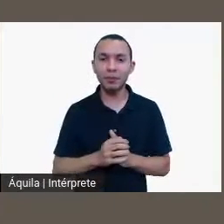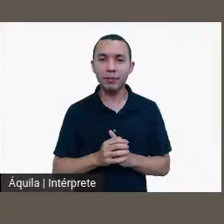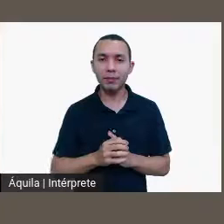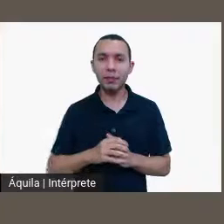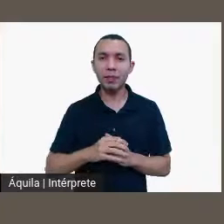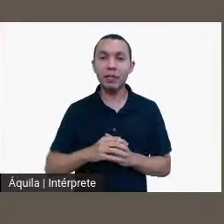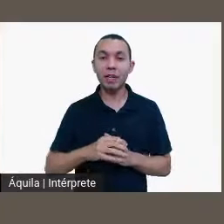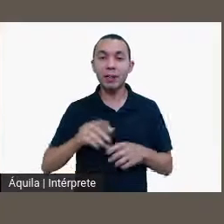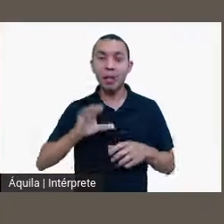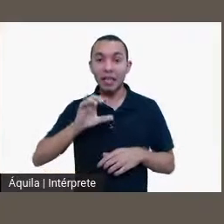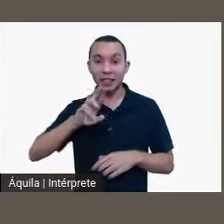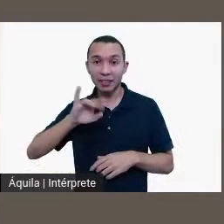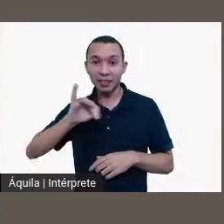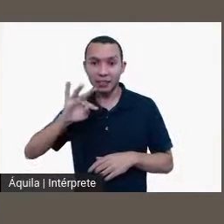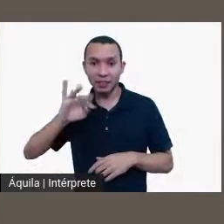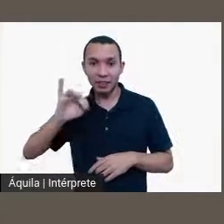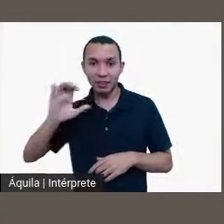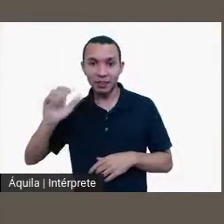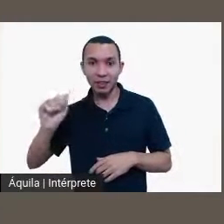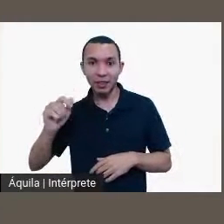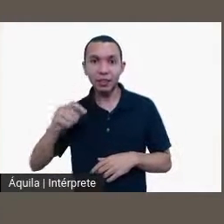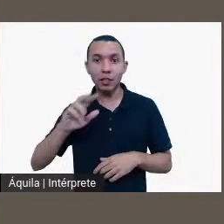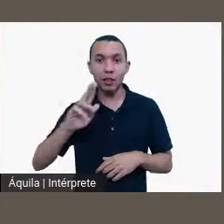no Exterior,